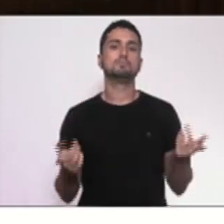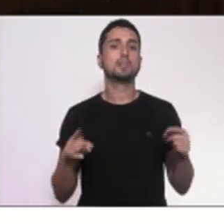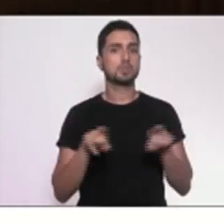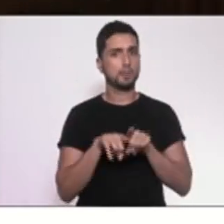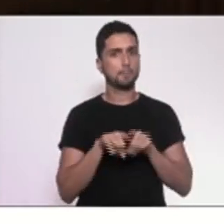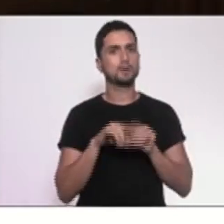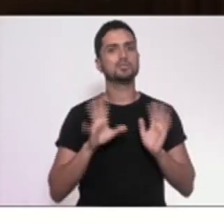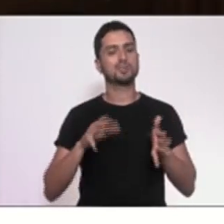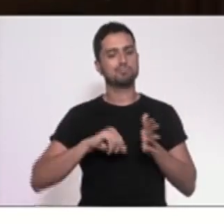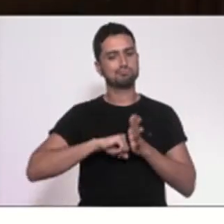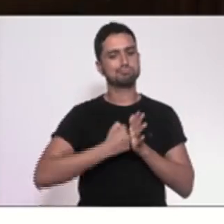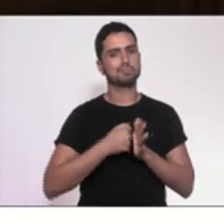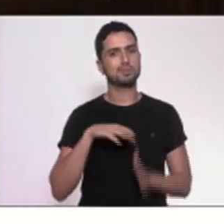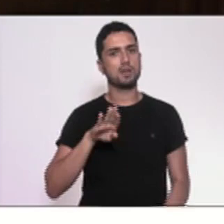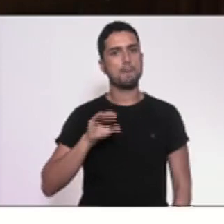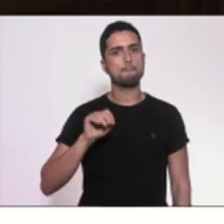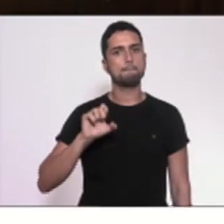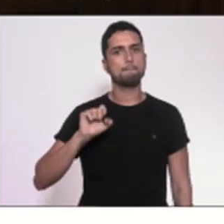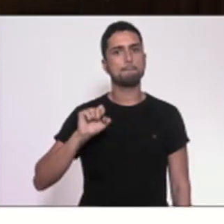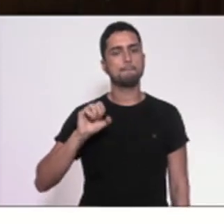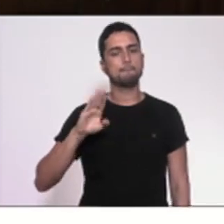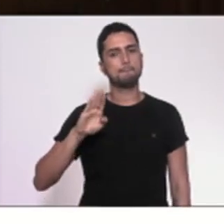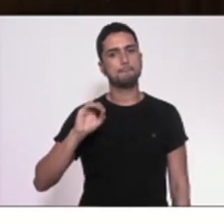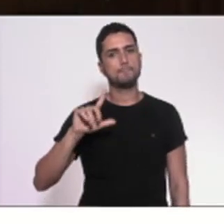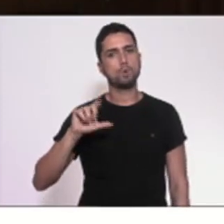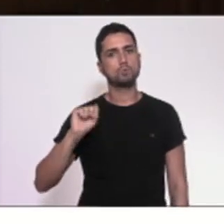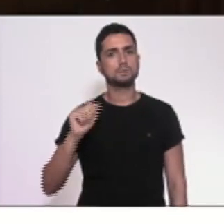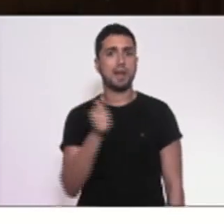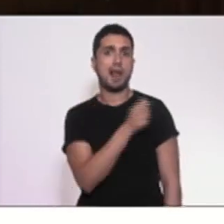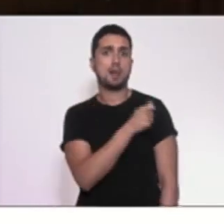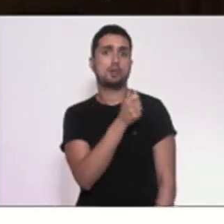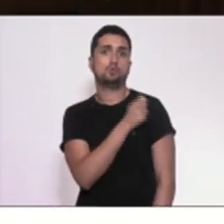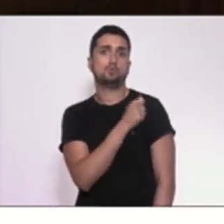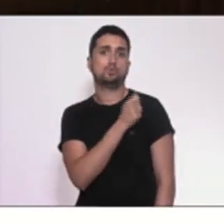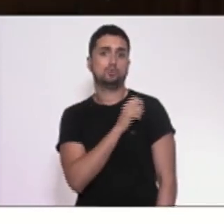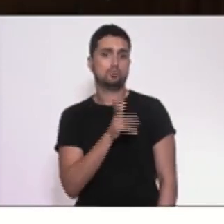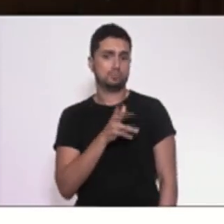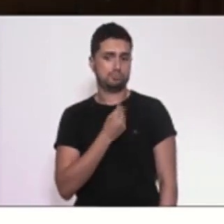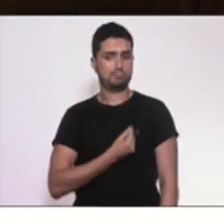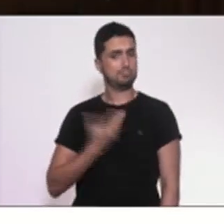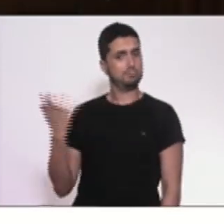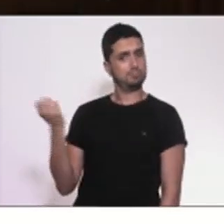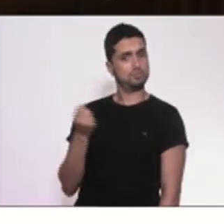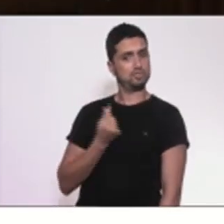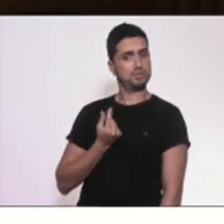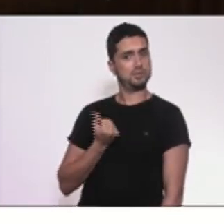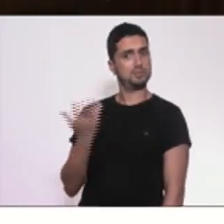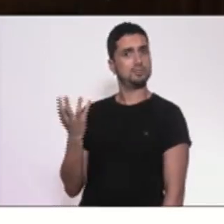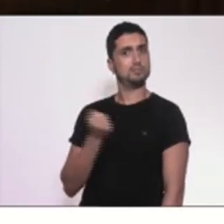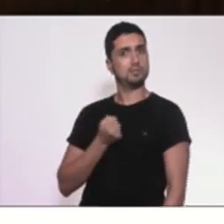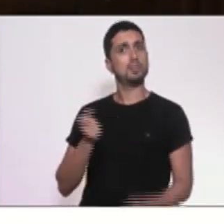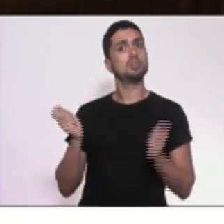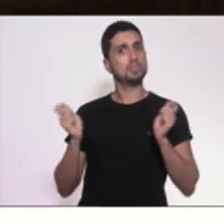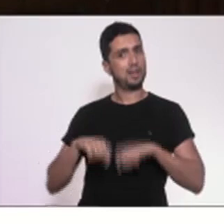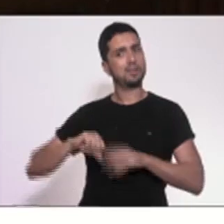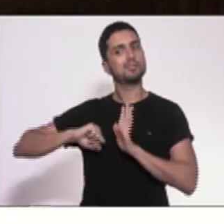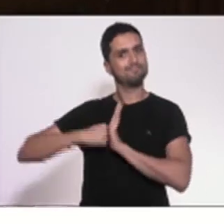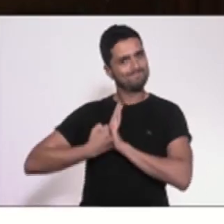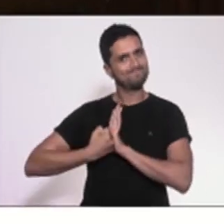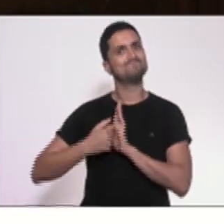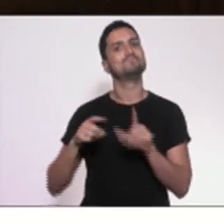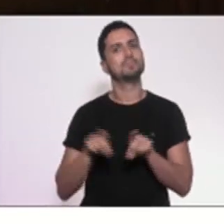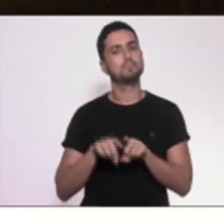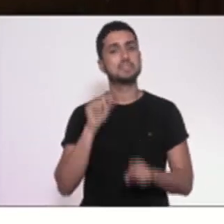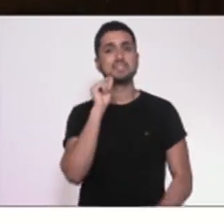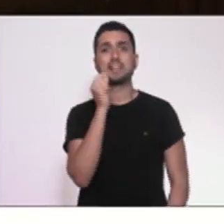suspendeu a concessão de novas bolsas e os atuais bolsistas ainda correm o risco de não receber nem mesmo o mês